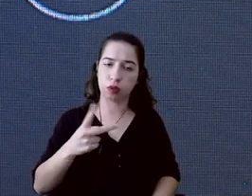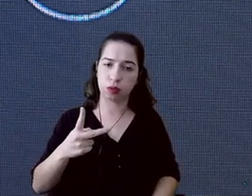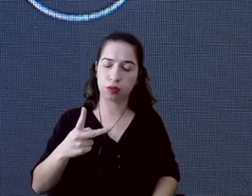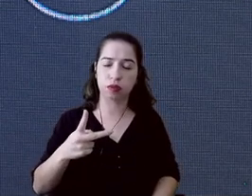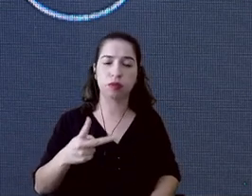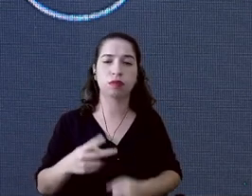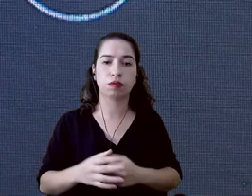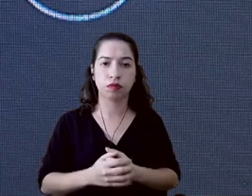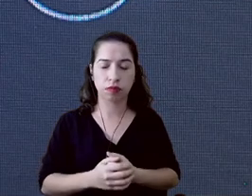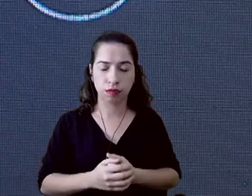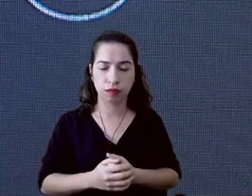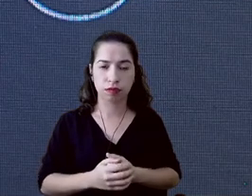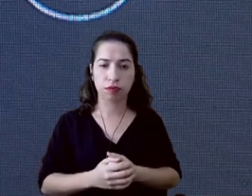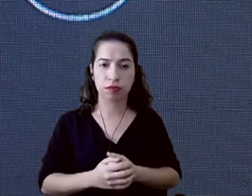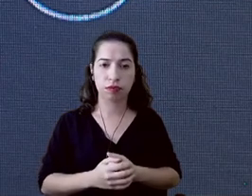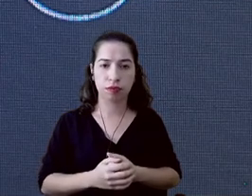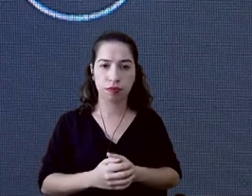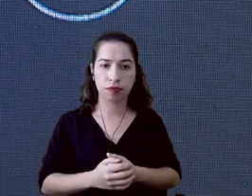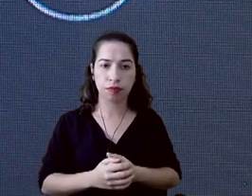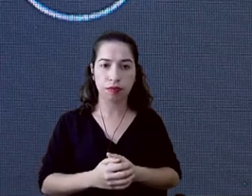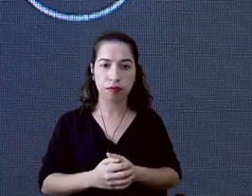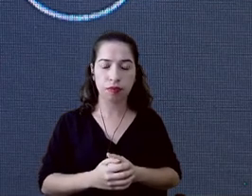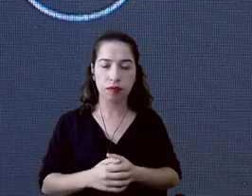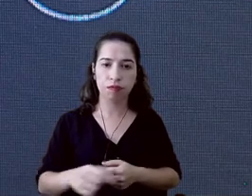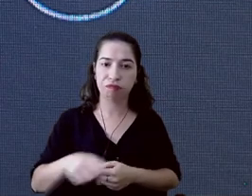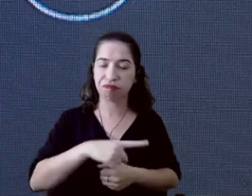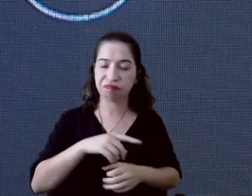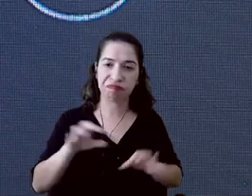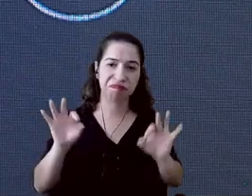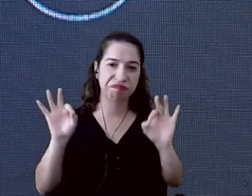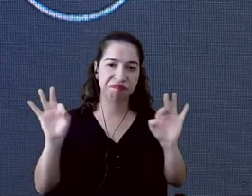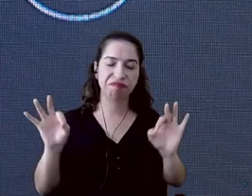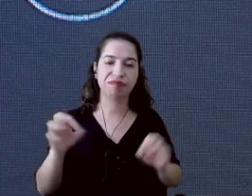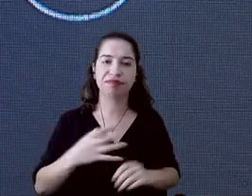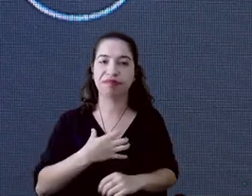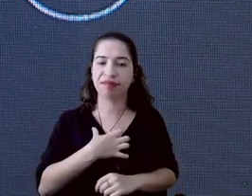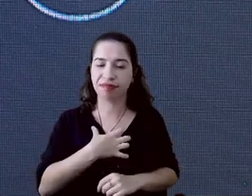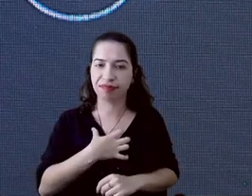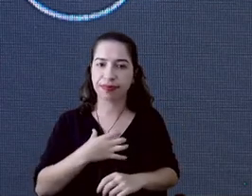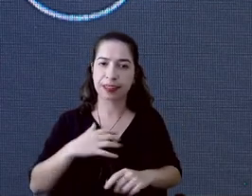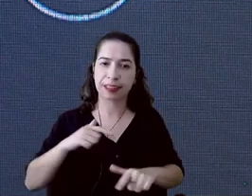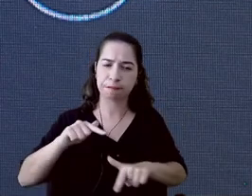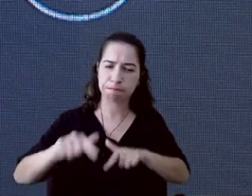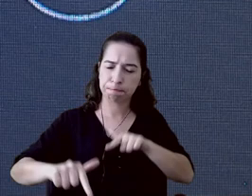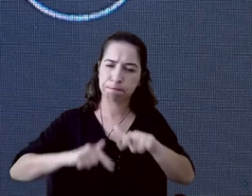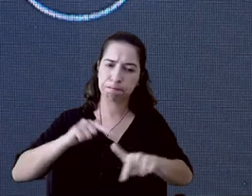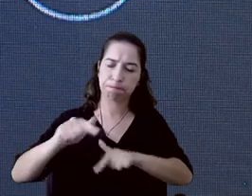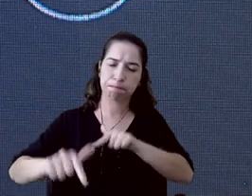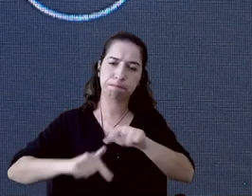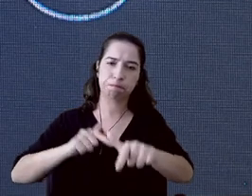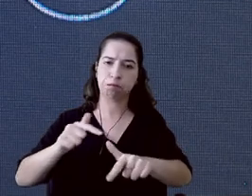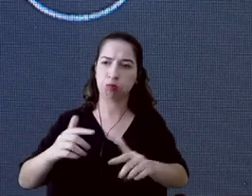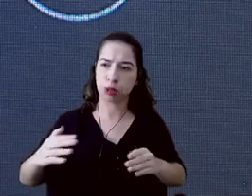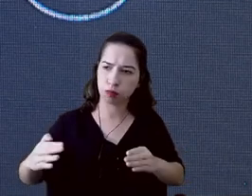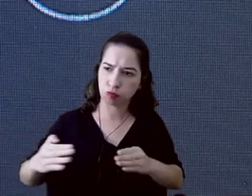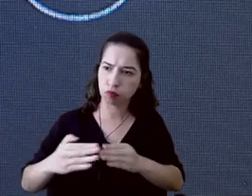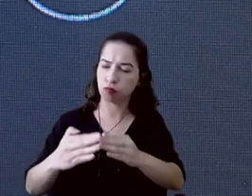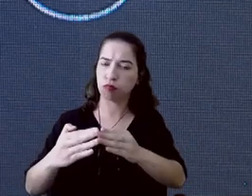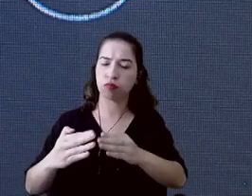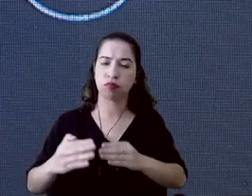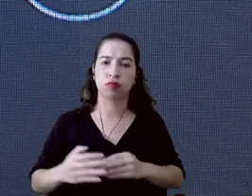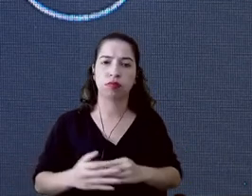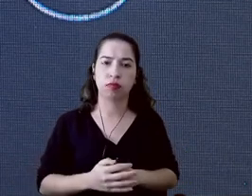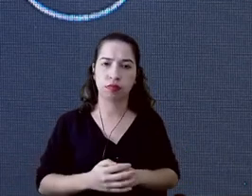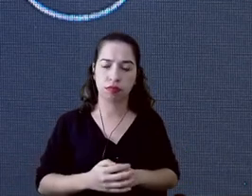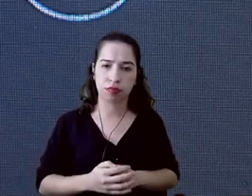é um grande privilégio trabalhar nesse nessa Encruzilhada que a gente chama entre nesse nessa